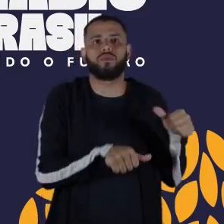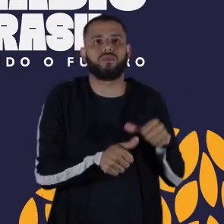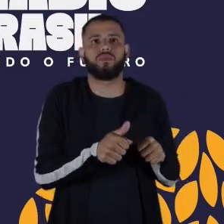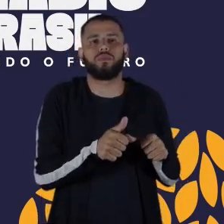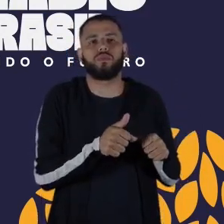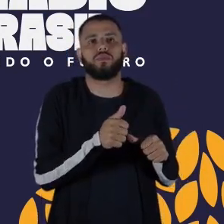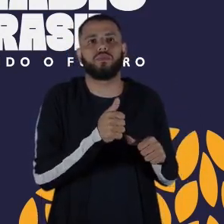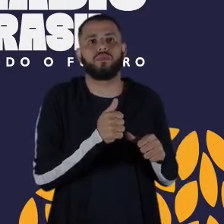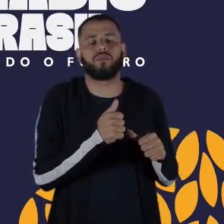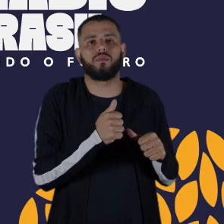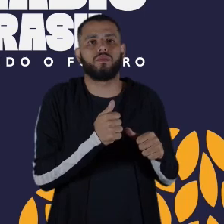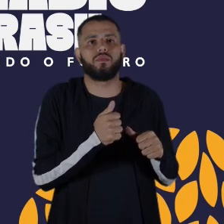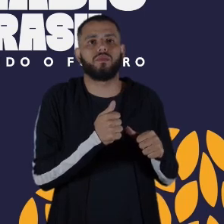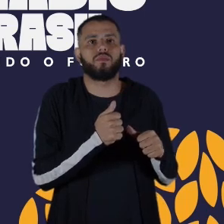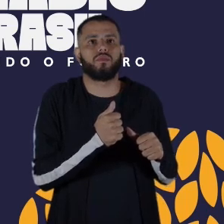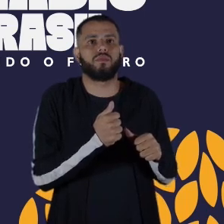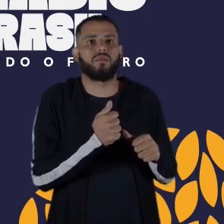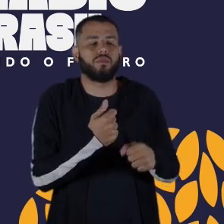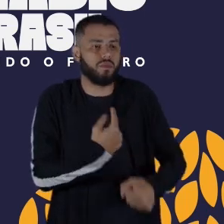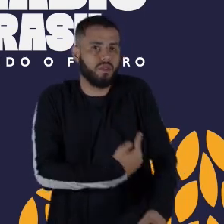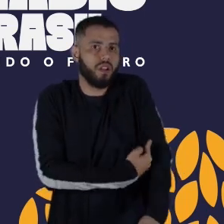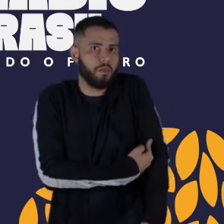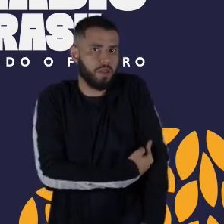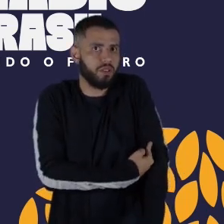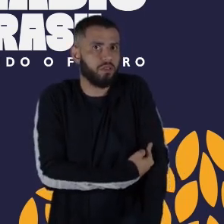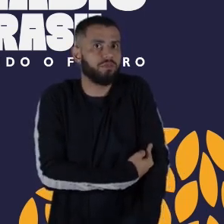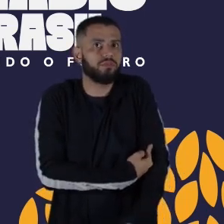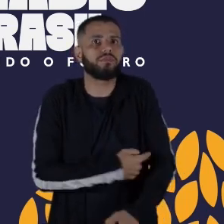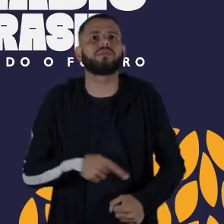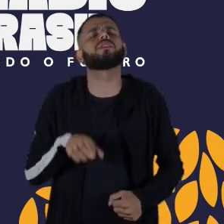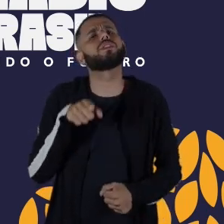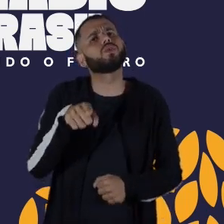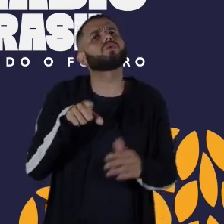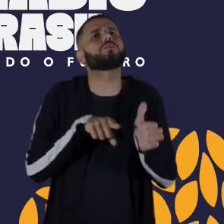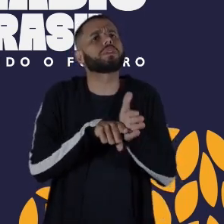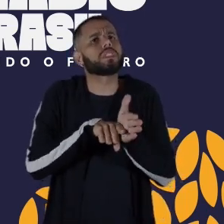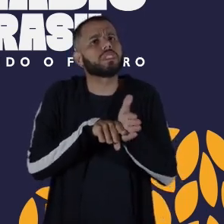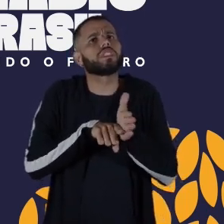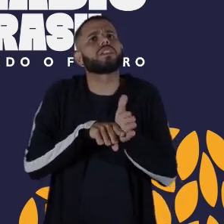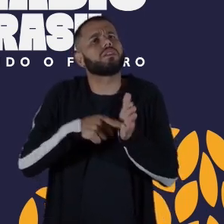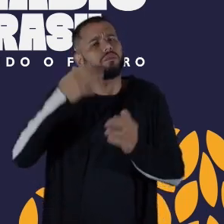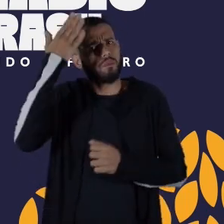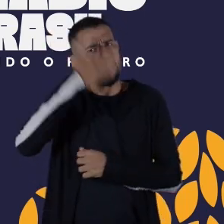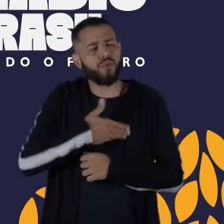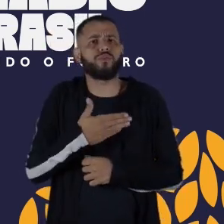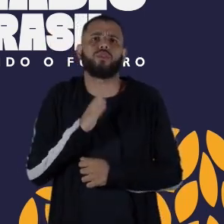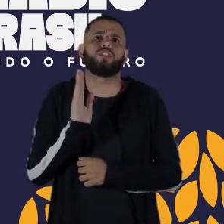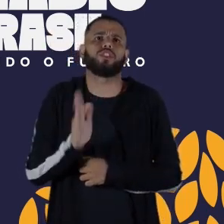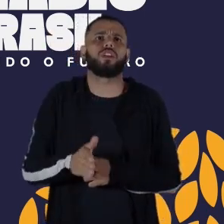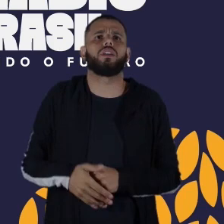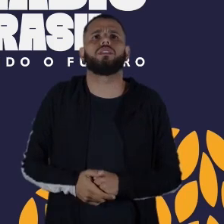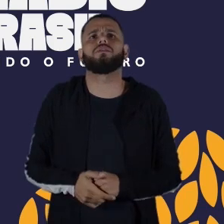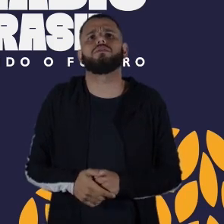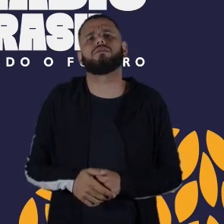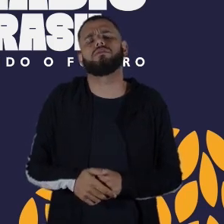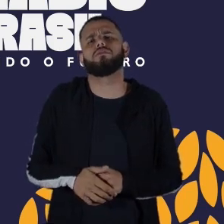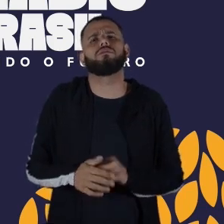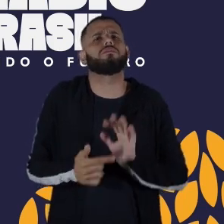Isso foi demonstrado com glioblastoma heteromorfo por Manuel Guzmán Pastor e Guillermo Velasco,